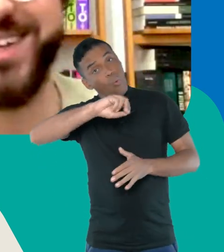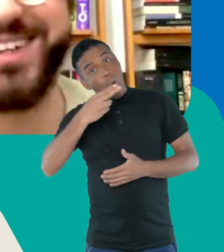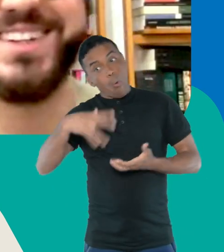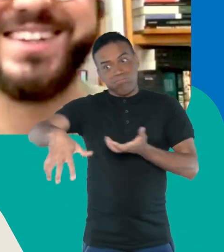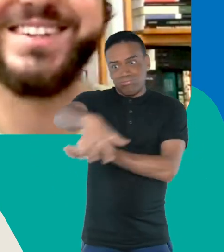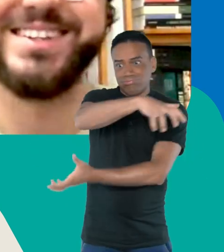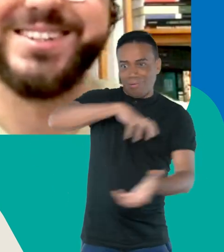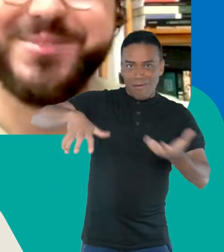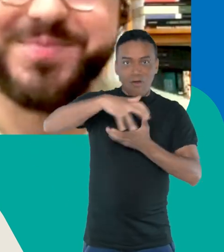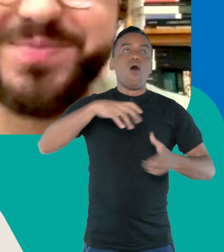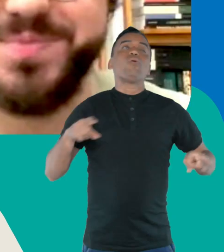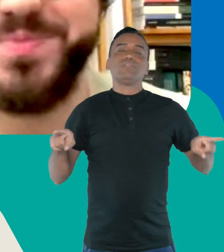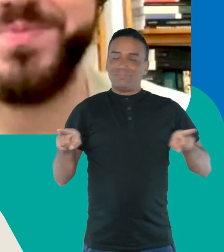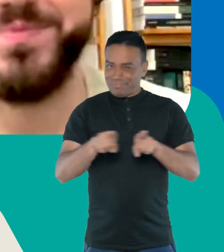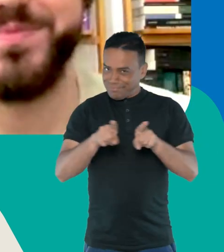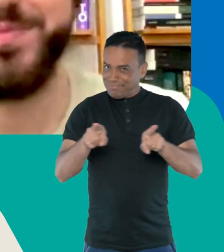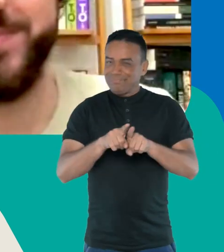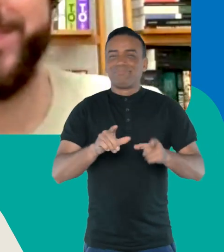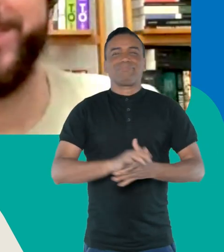também.